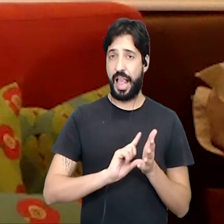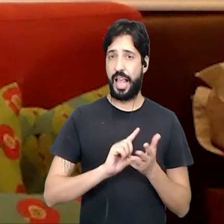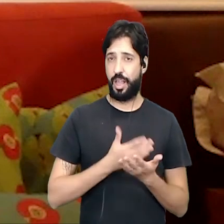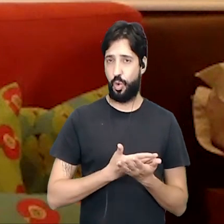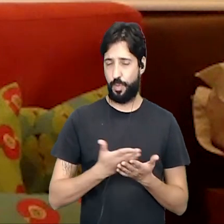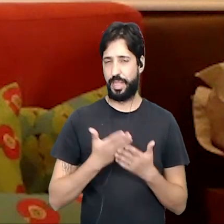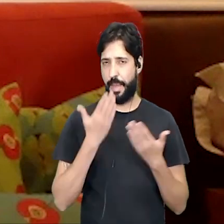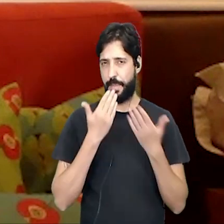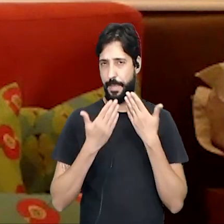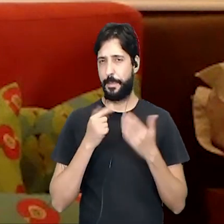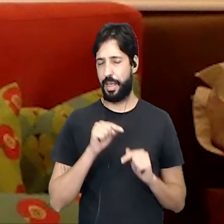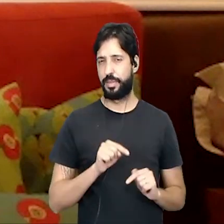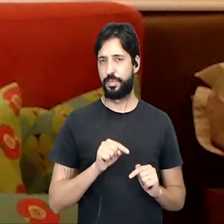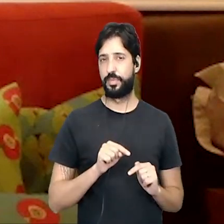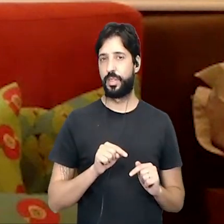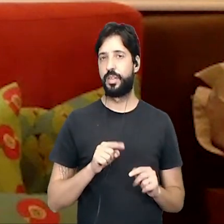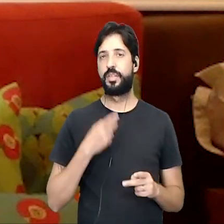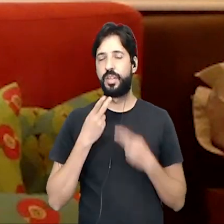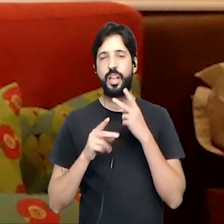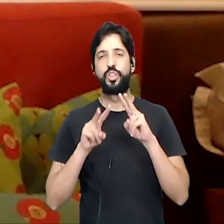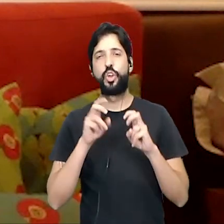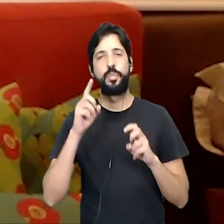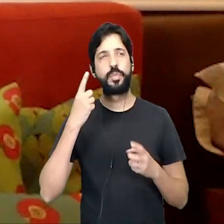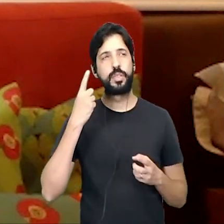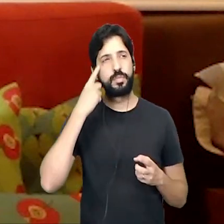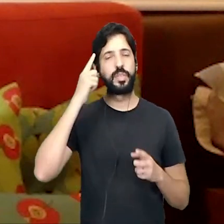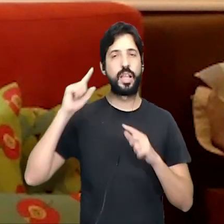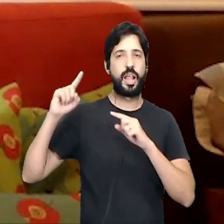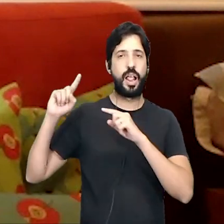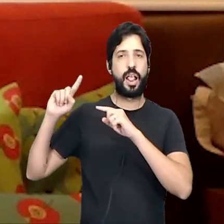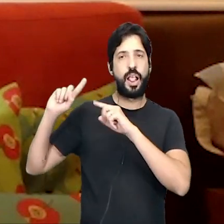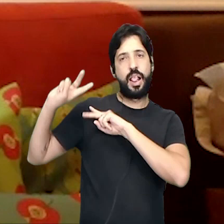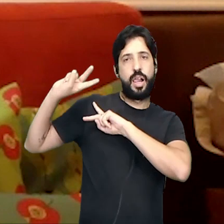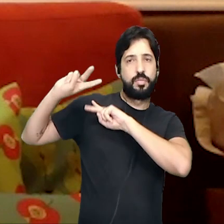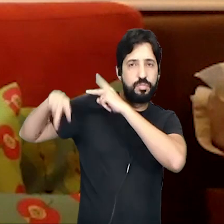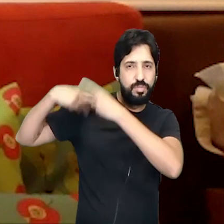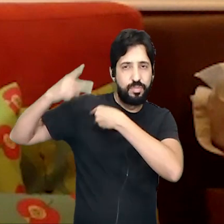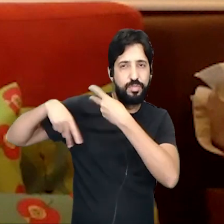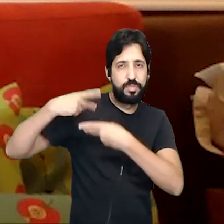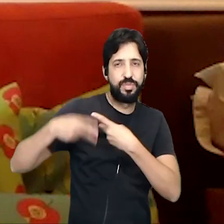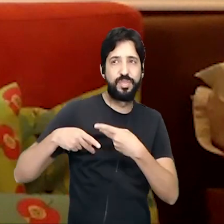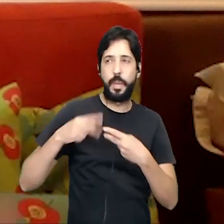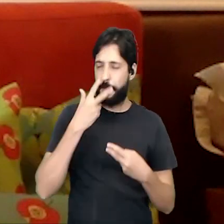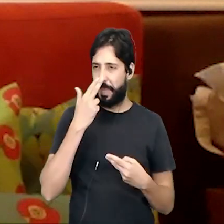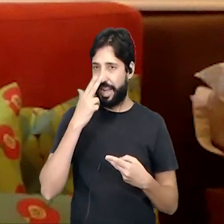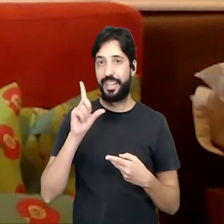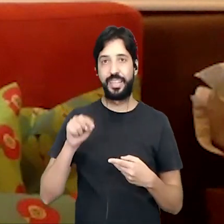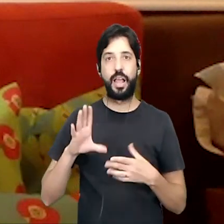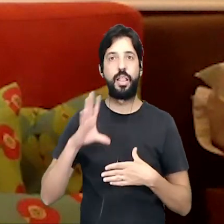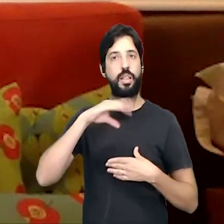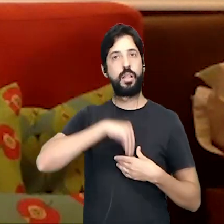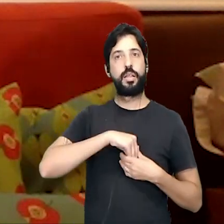conversando um pouco antes de iniciar esse papo, que é essa ideia da ancestralidade como uma